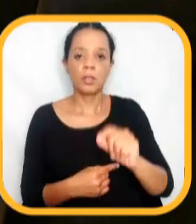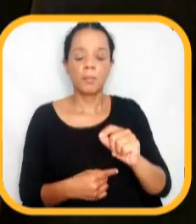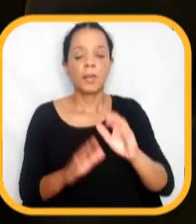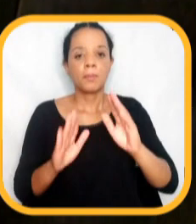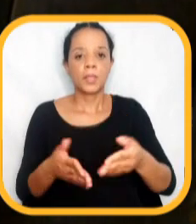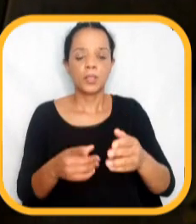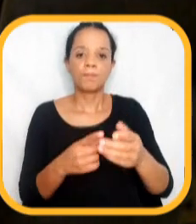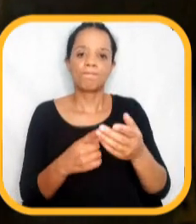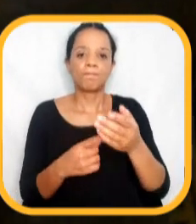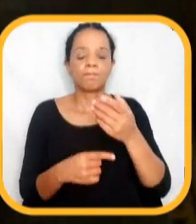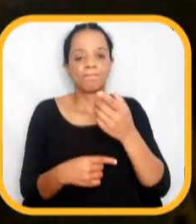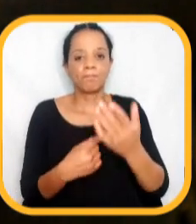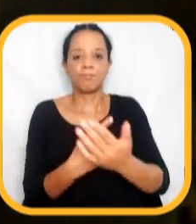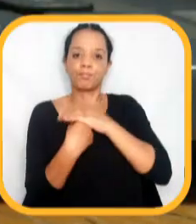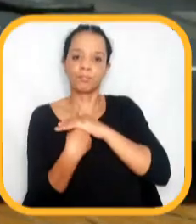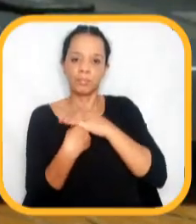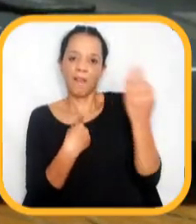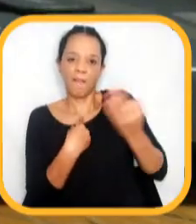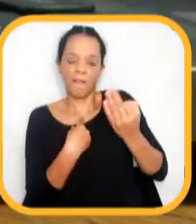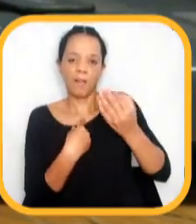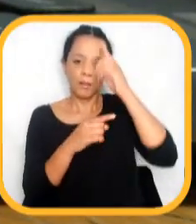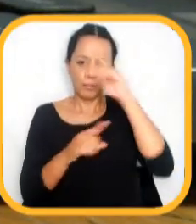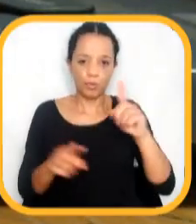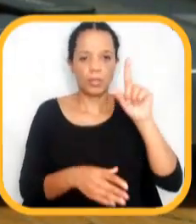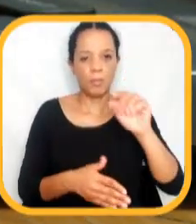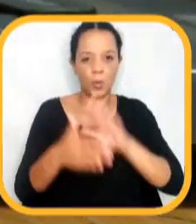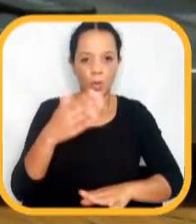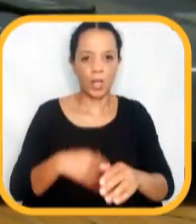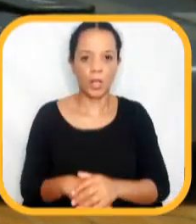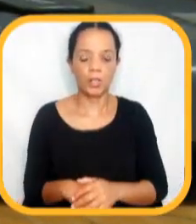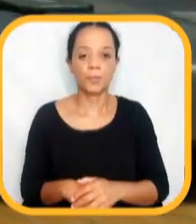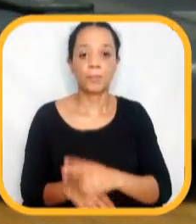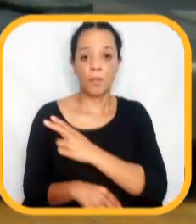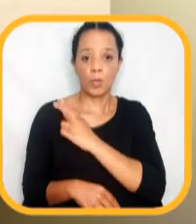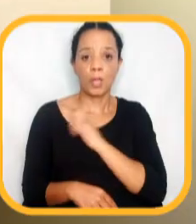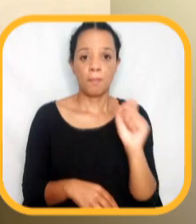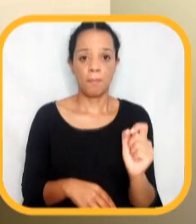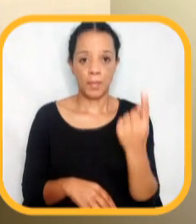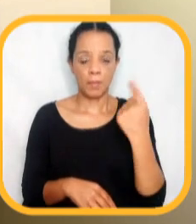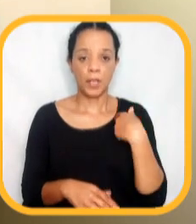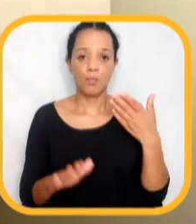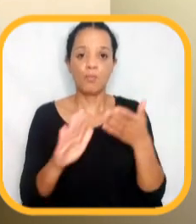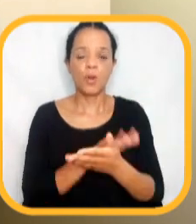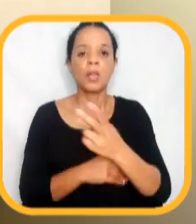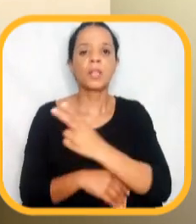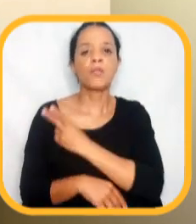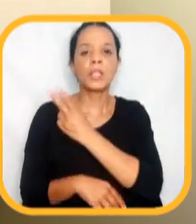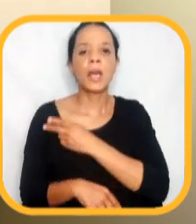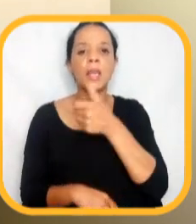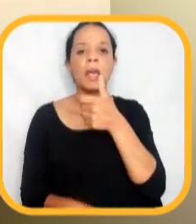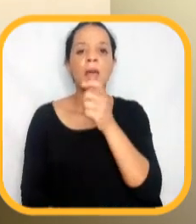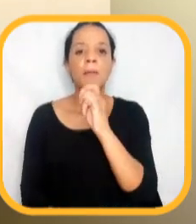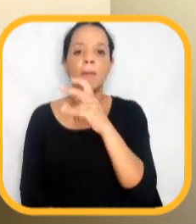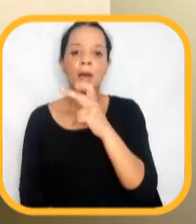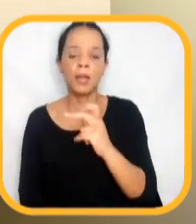têm também de lidar com a discriminação por parte de professores e colegas. Na primeira instituição, que foi na Universidade da